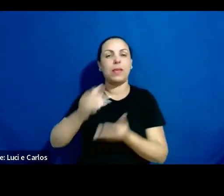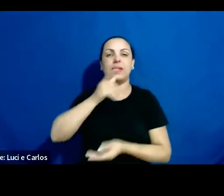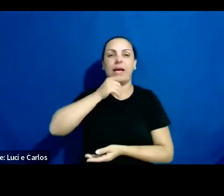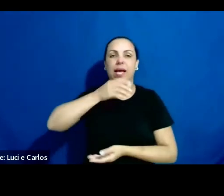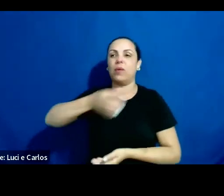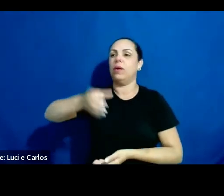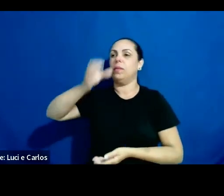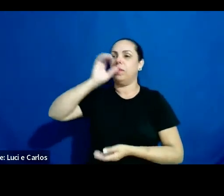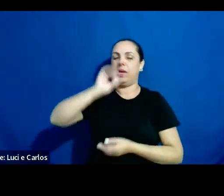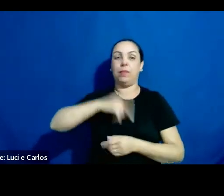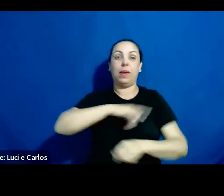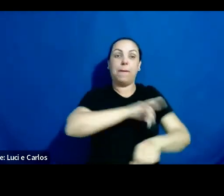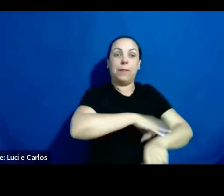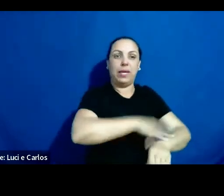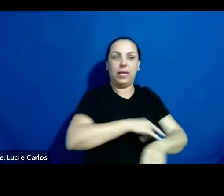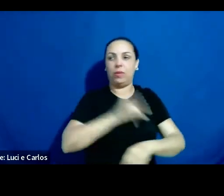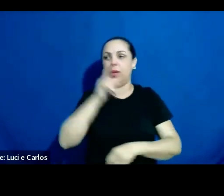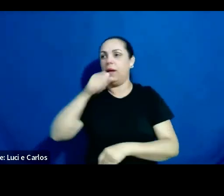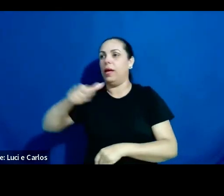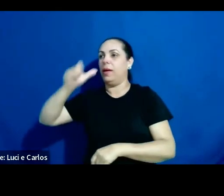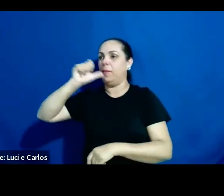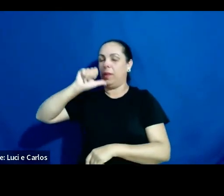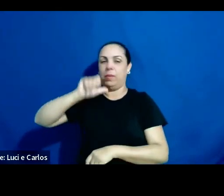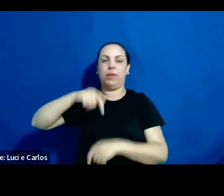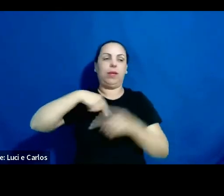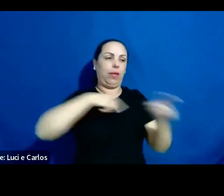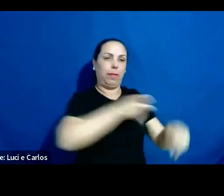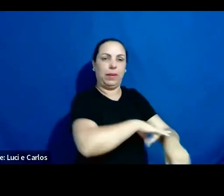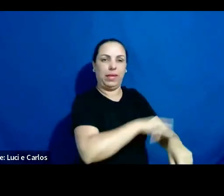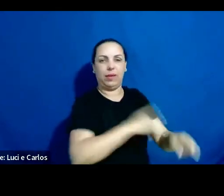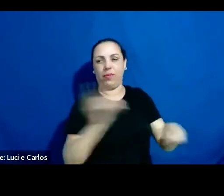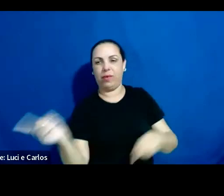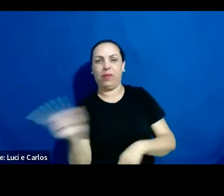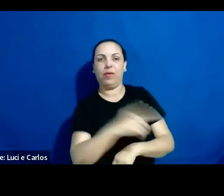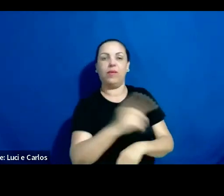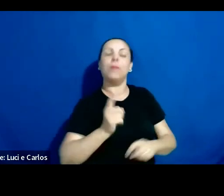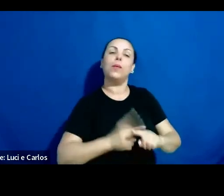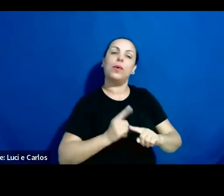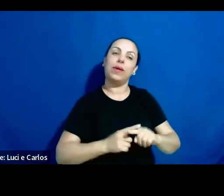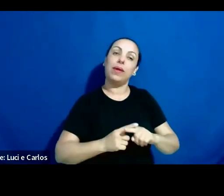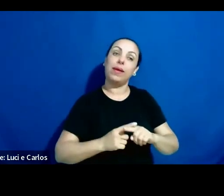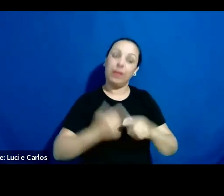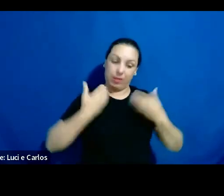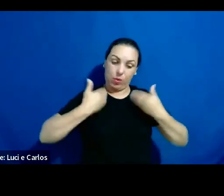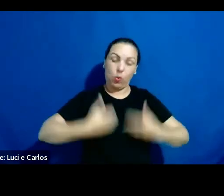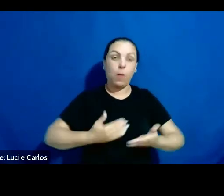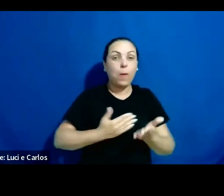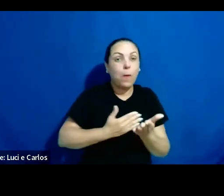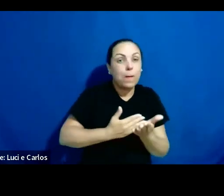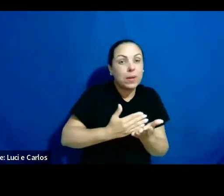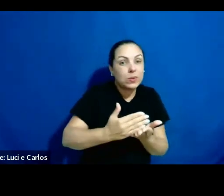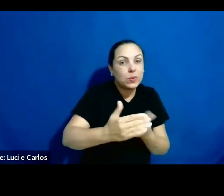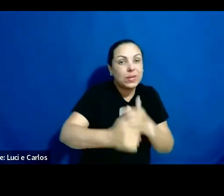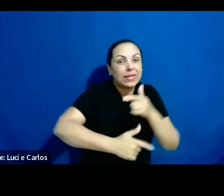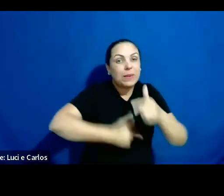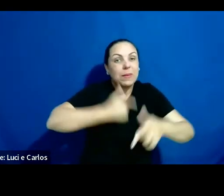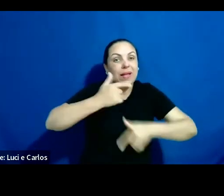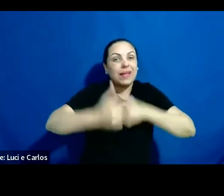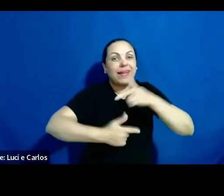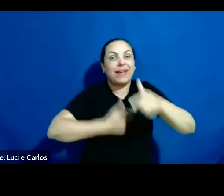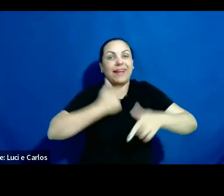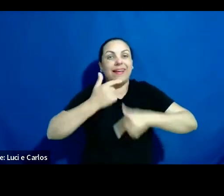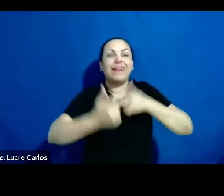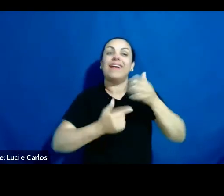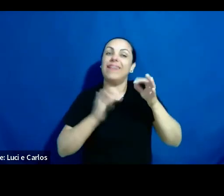tomar essa água não, porque eu tomo, vou para o banheiro, tomo, vou para o banheiro. É porque o seu corpo agora começou a receber uma água viva. E